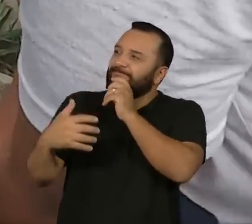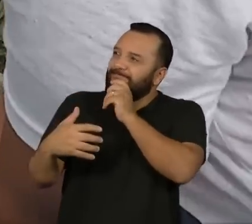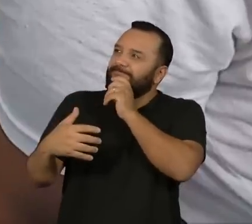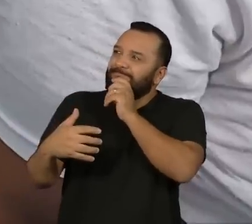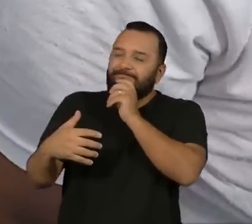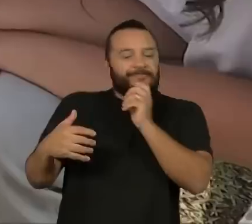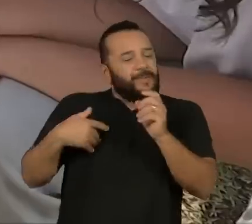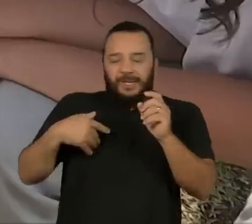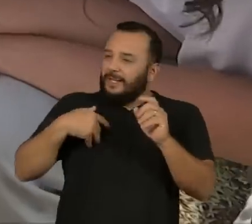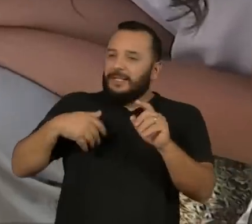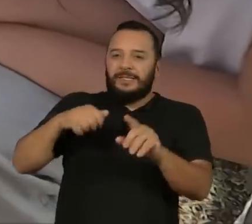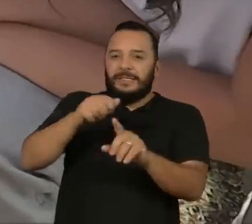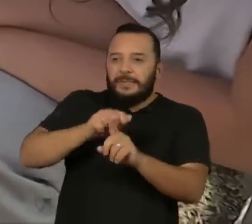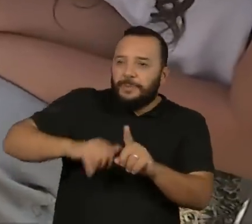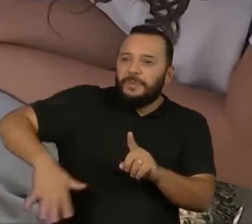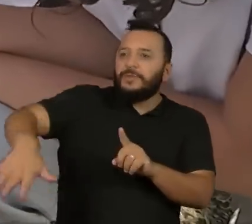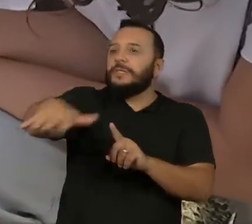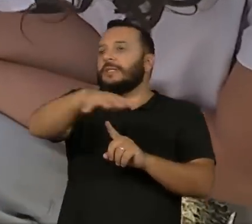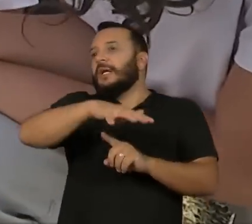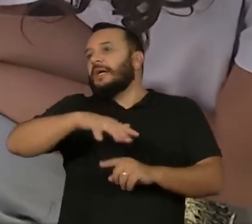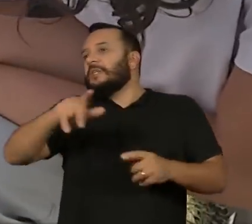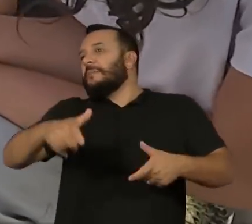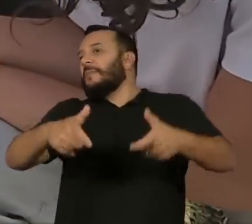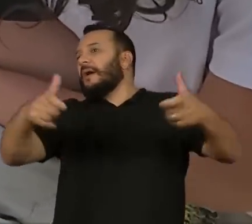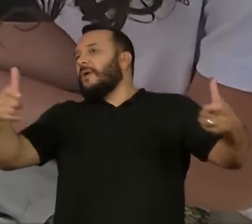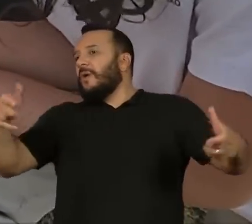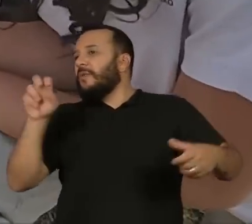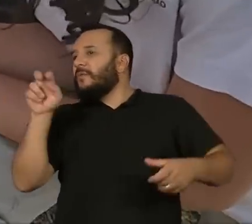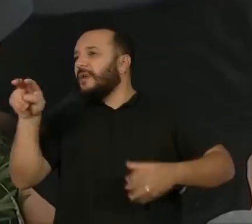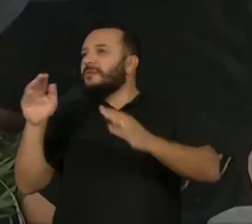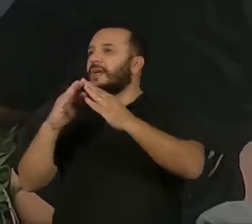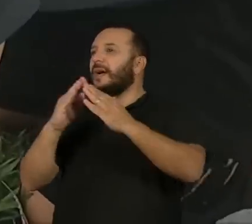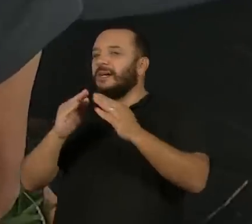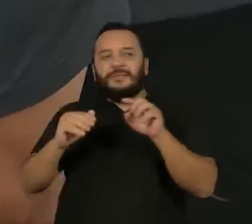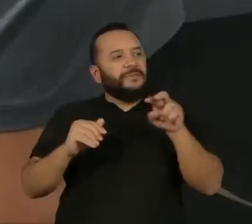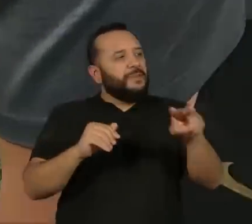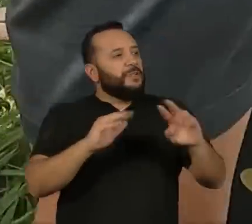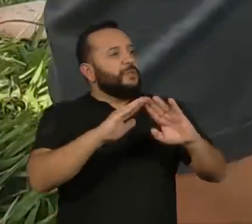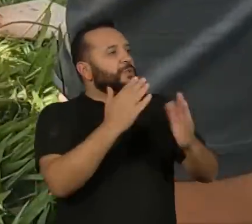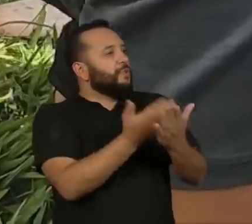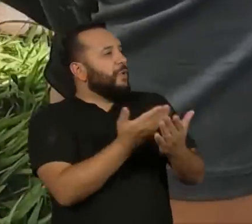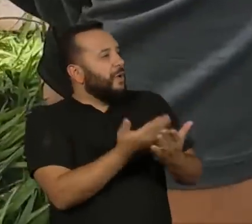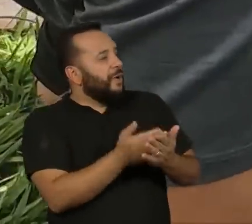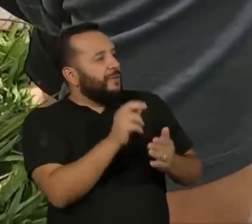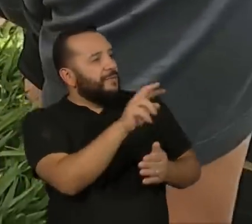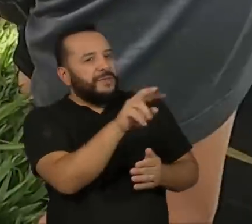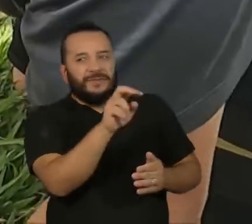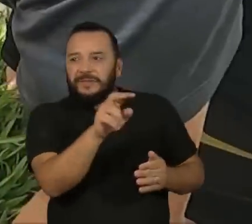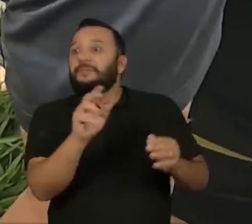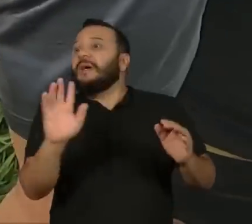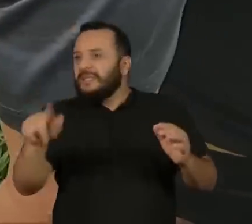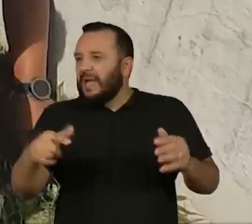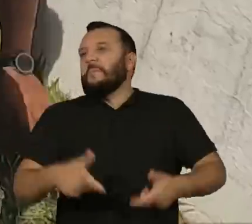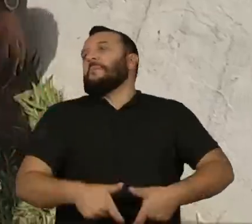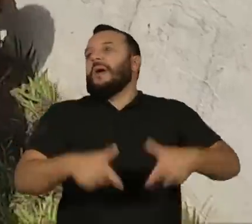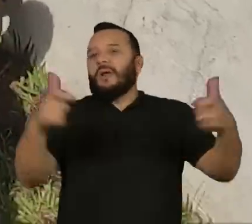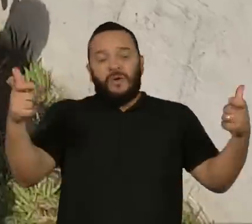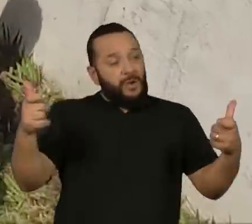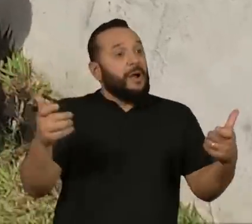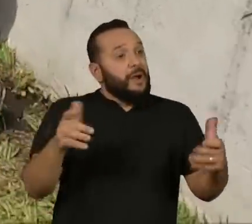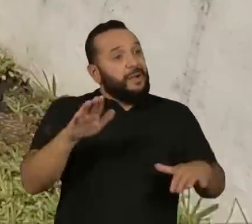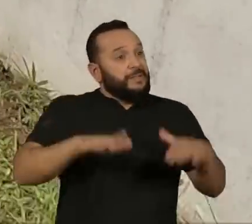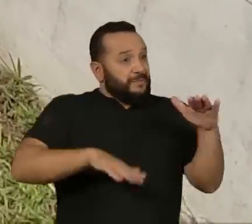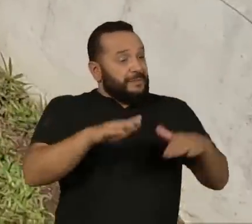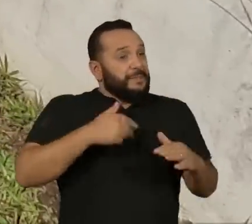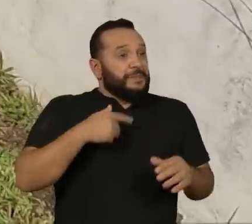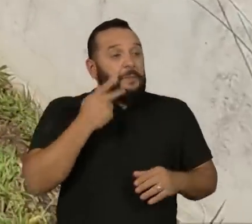maior do que eu consigo visualizar aqui dentro da minha escola, dentro da minha casa. Os meus pais podem não me trazer toda essa experiência porque não tiveram ainda,